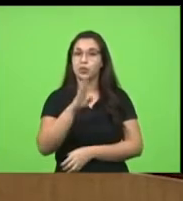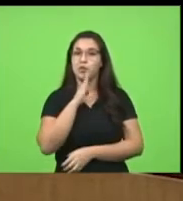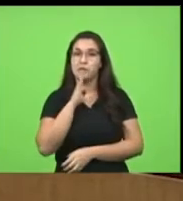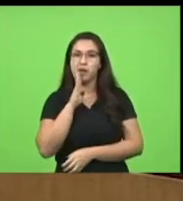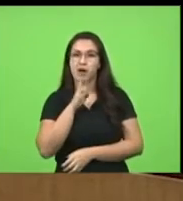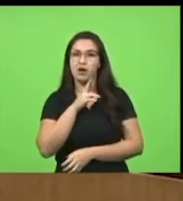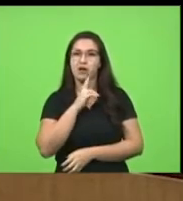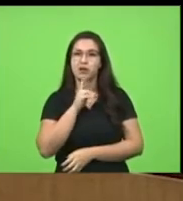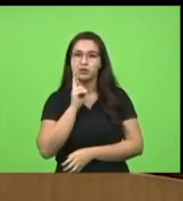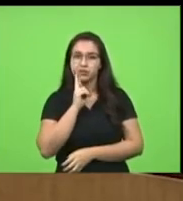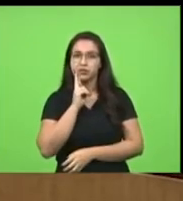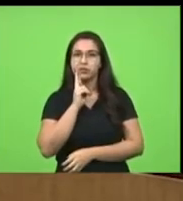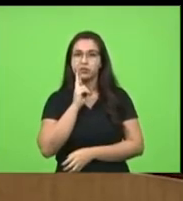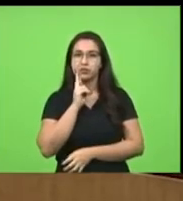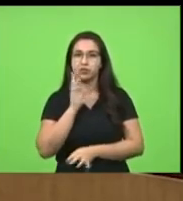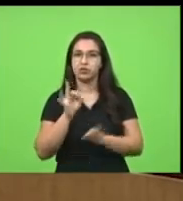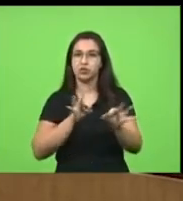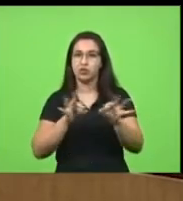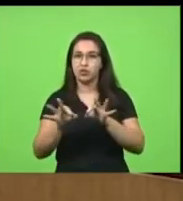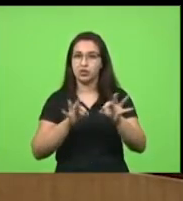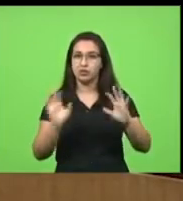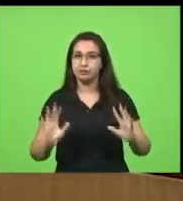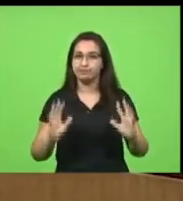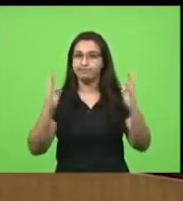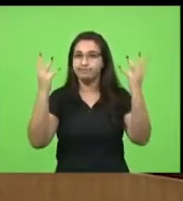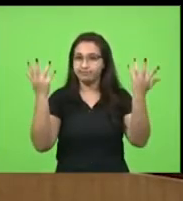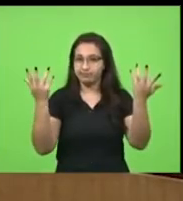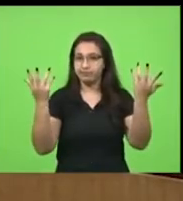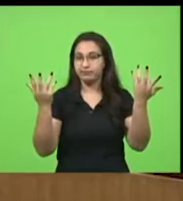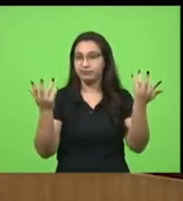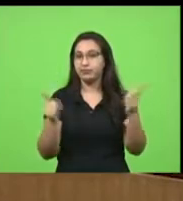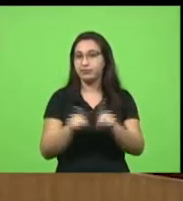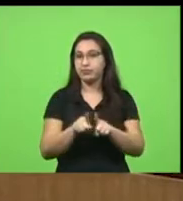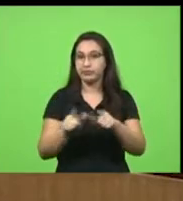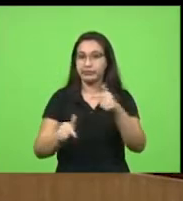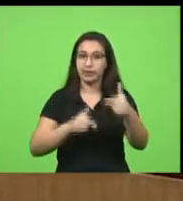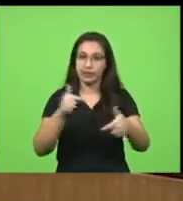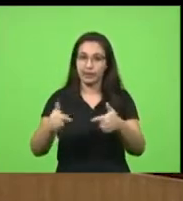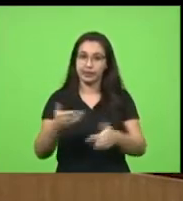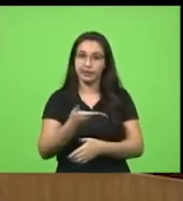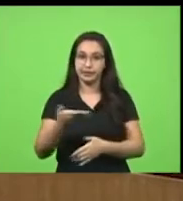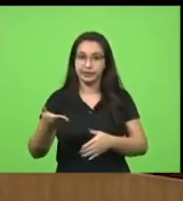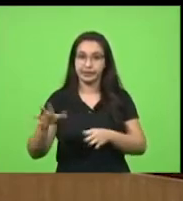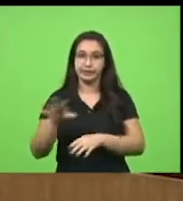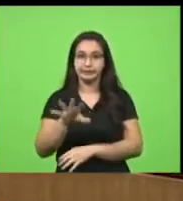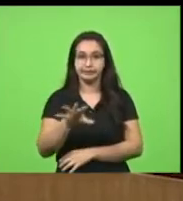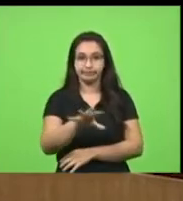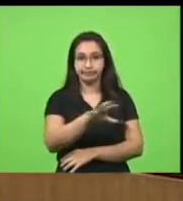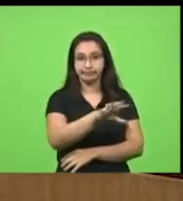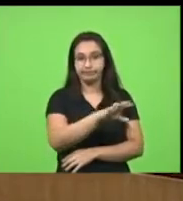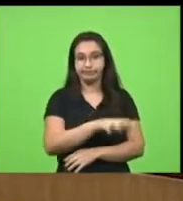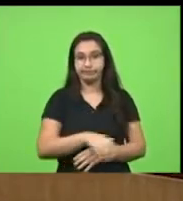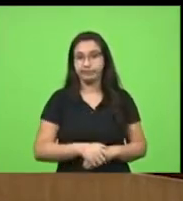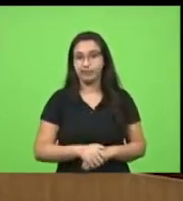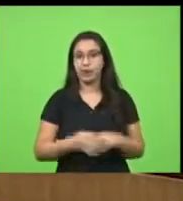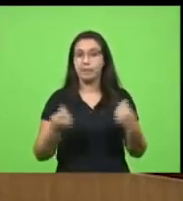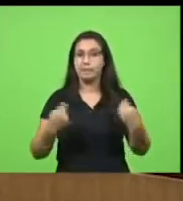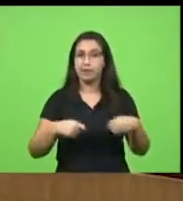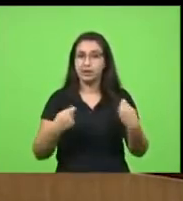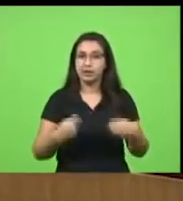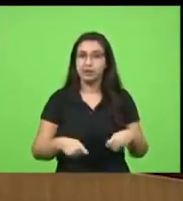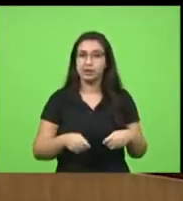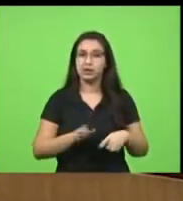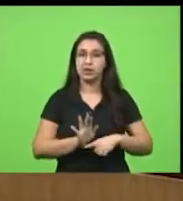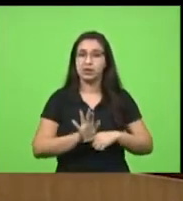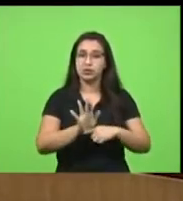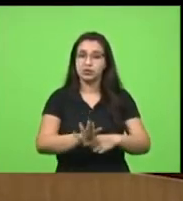restaurantes, organizadores de eventos e os trabalhadores desse setor. Tem que ter medida de compensação